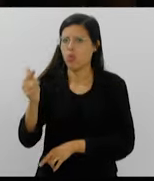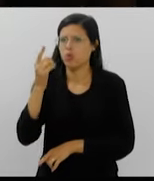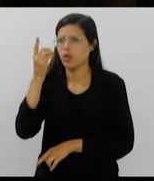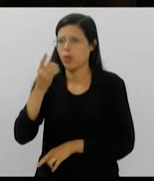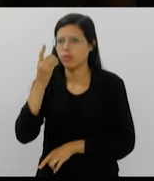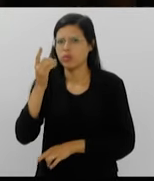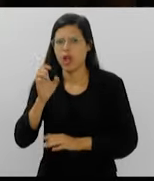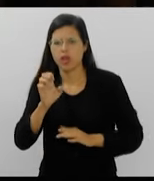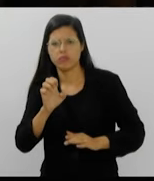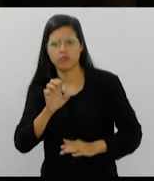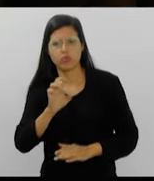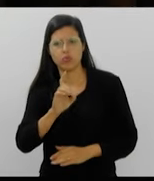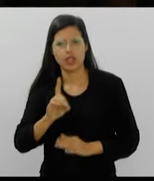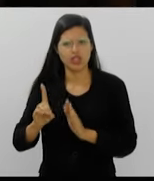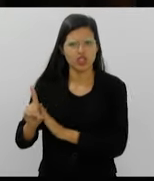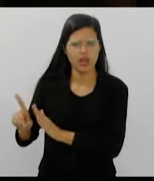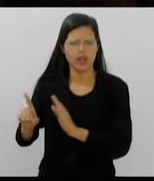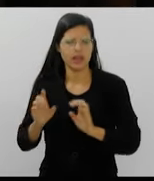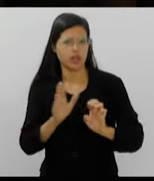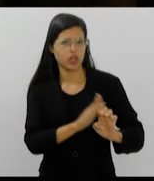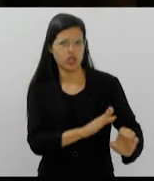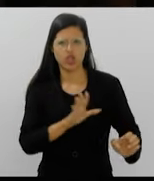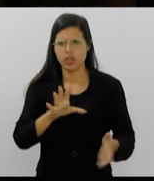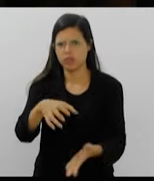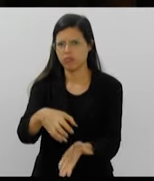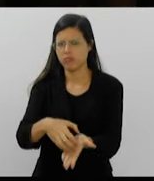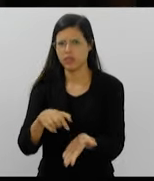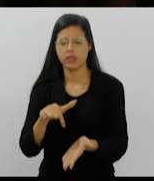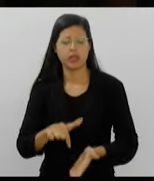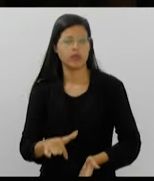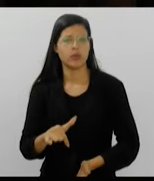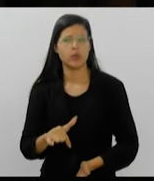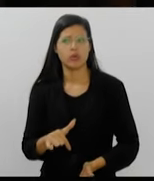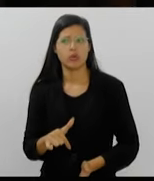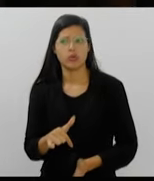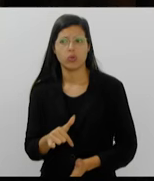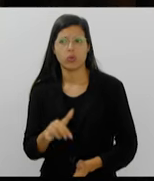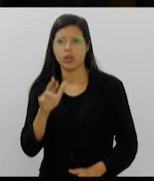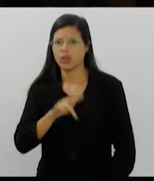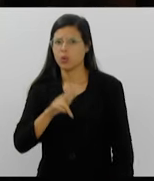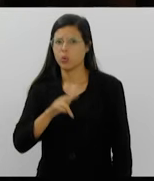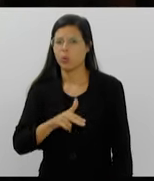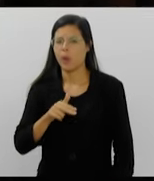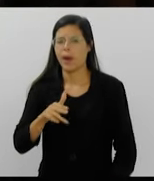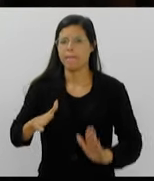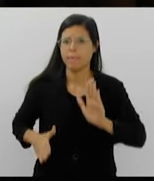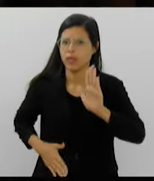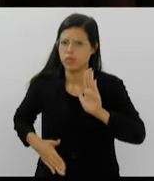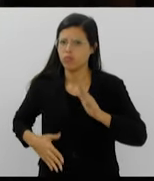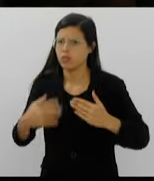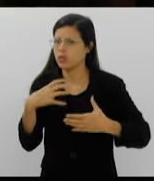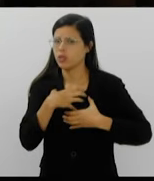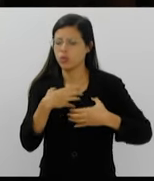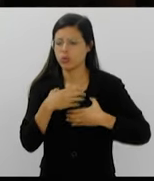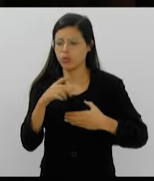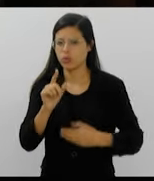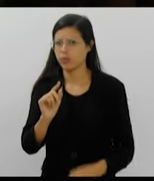da esquerda, do centro, da direita, aqueles que não são bandidos, se sentiram